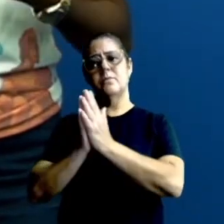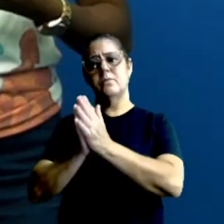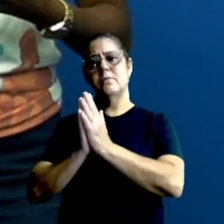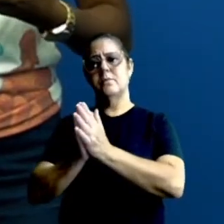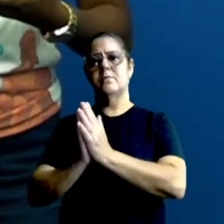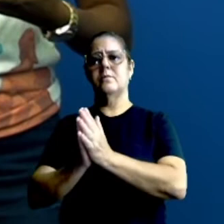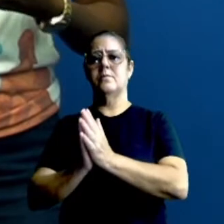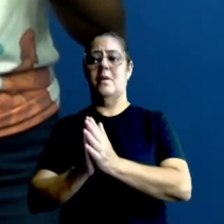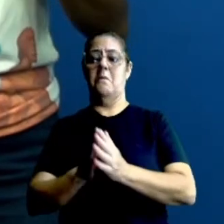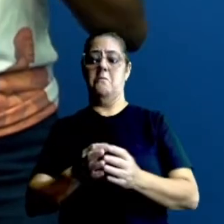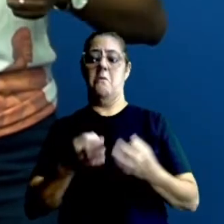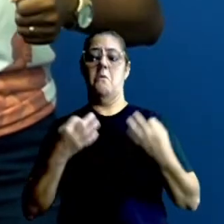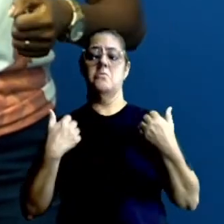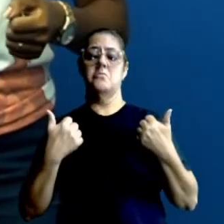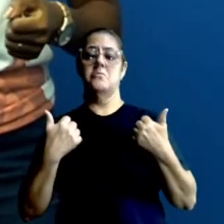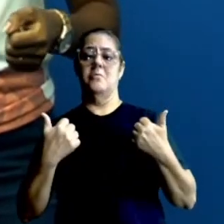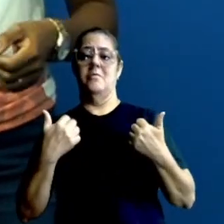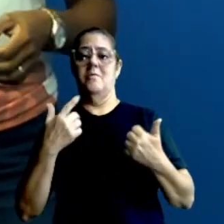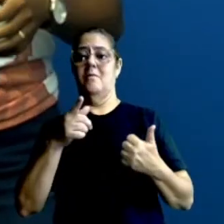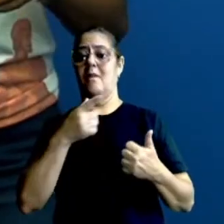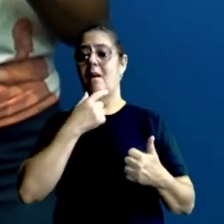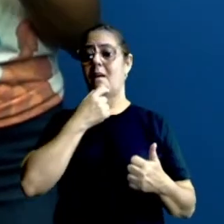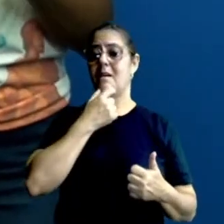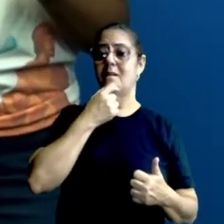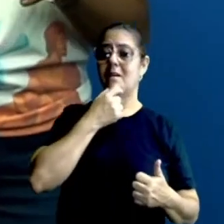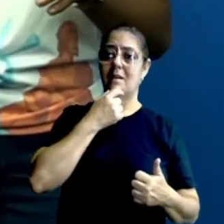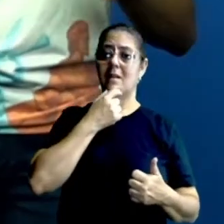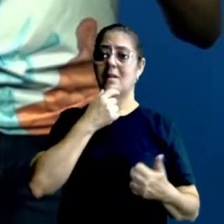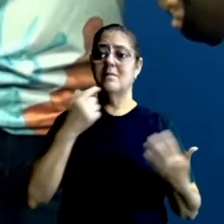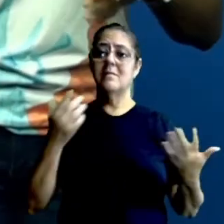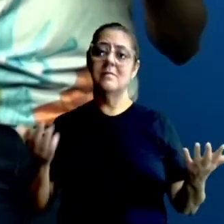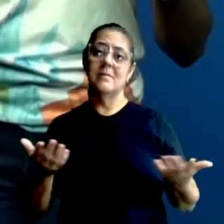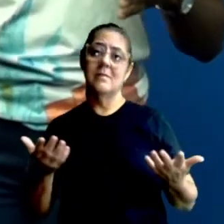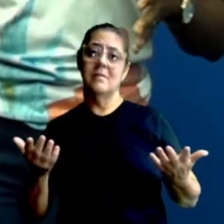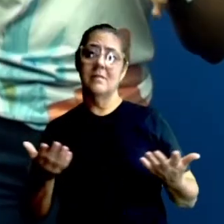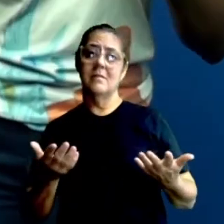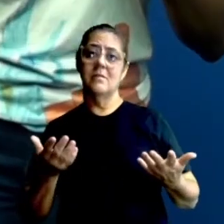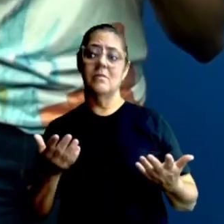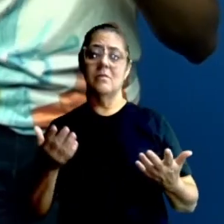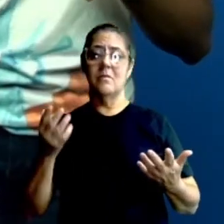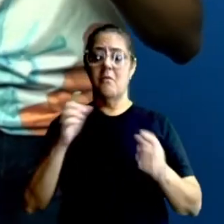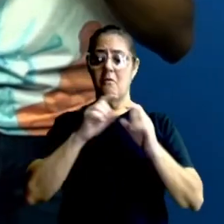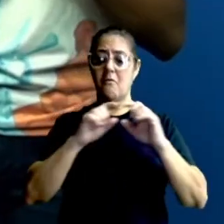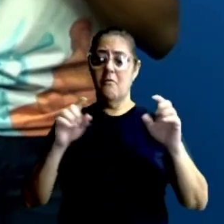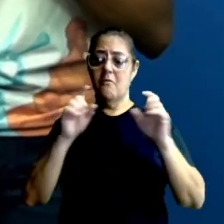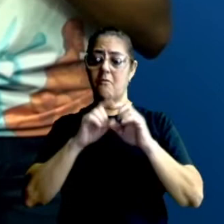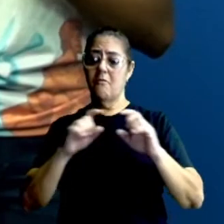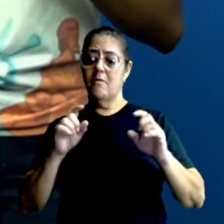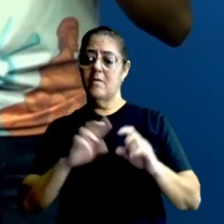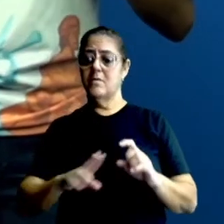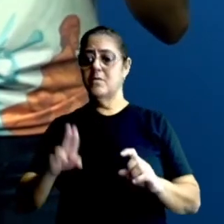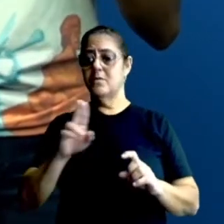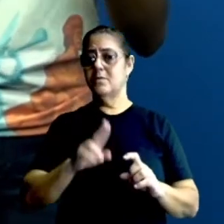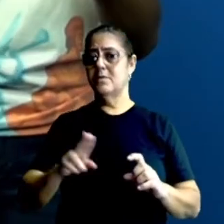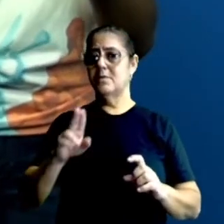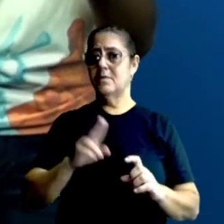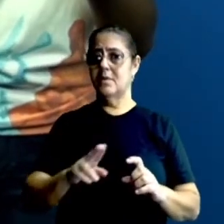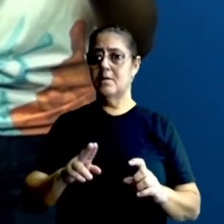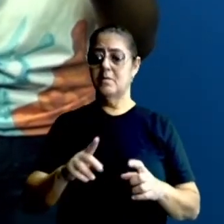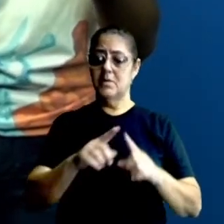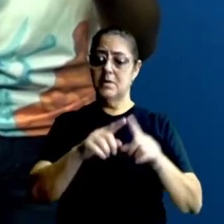Olha como ficou chique você falar inglês então gente estão vendo que são frases que nós utilizamos